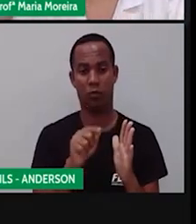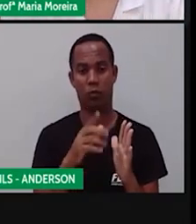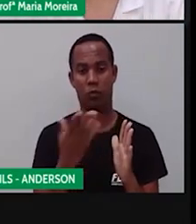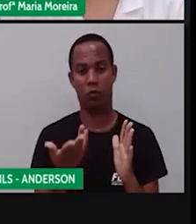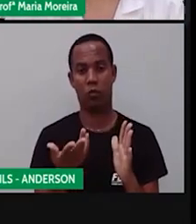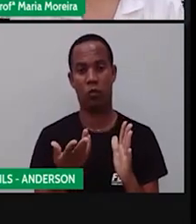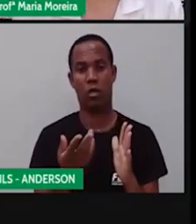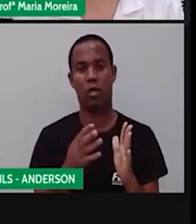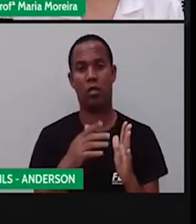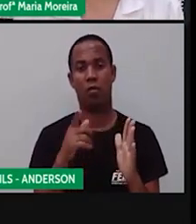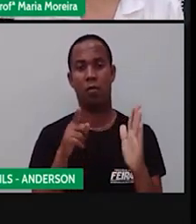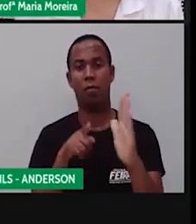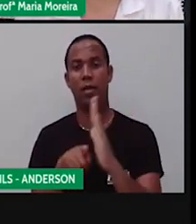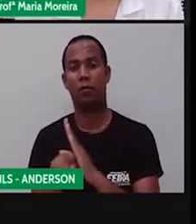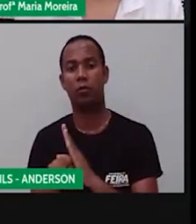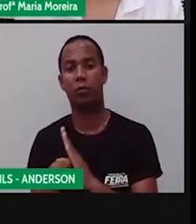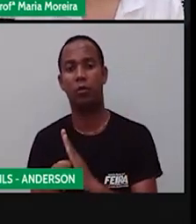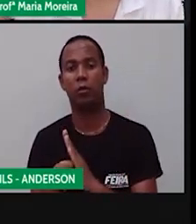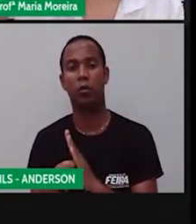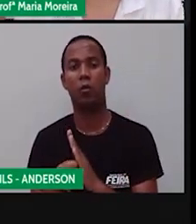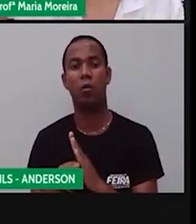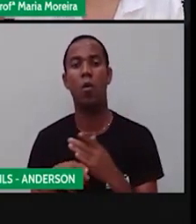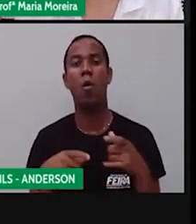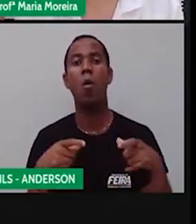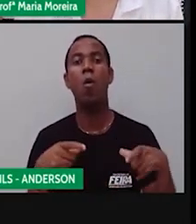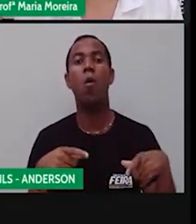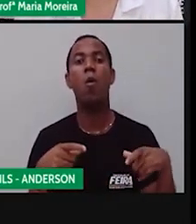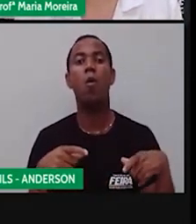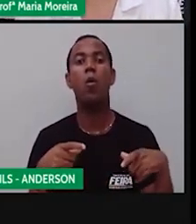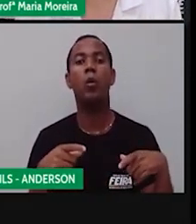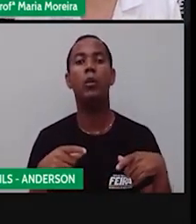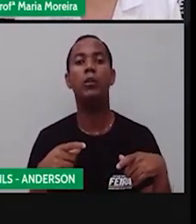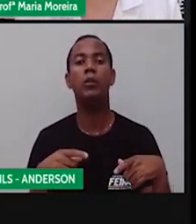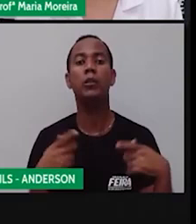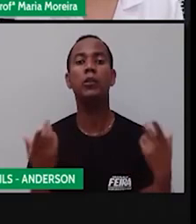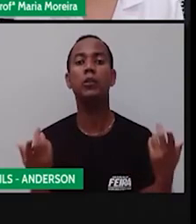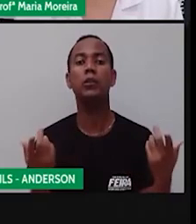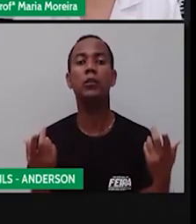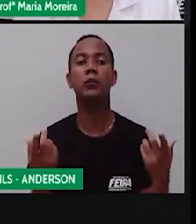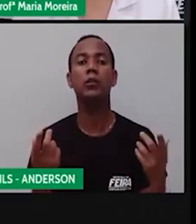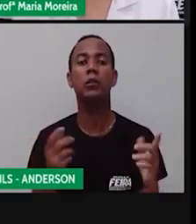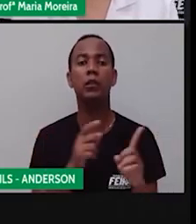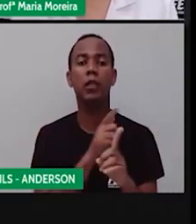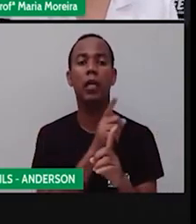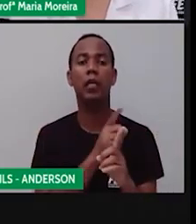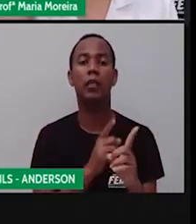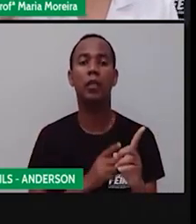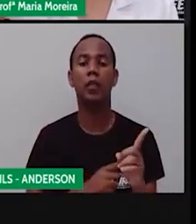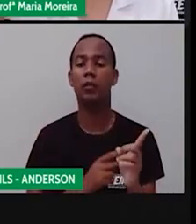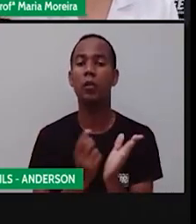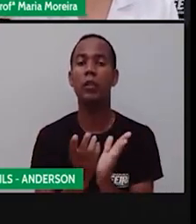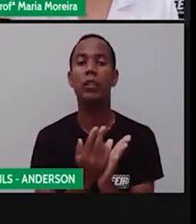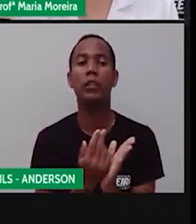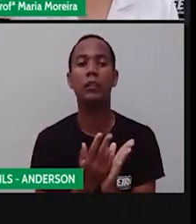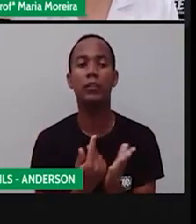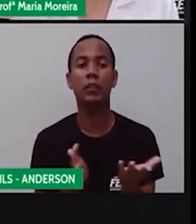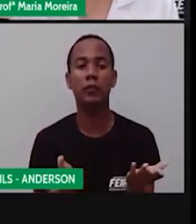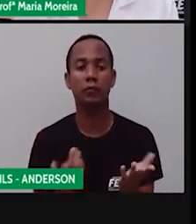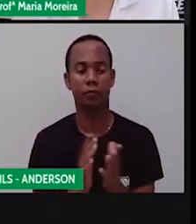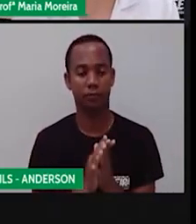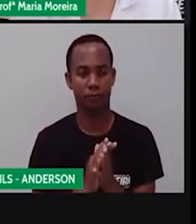vi o quê? Com a pergunta de Luísa. É uma outra utilização do quê? Do dois pontos. Para mostrar que o quê? Que vem a fala de